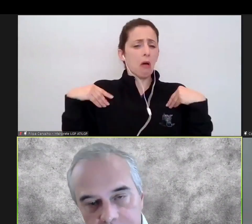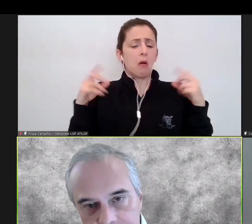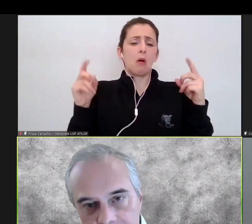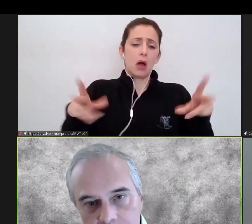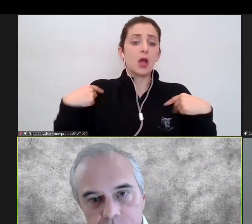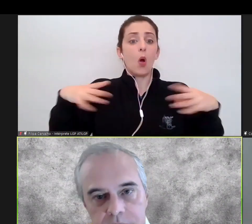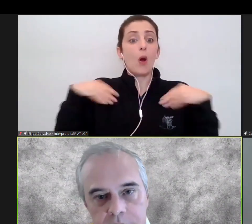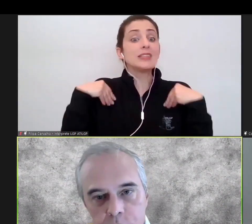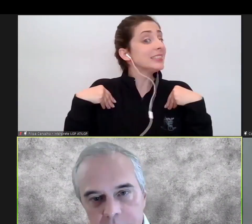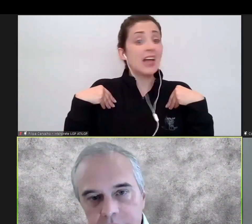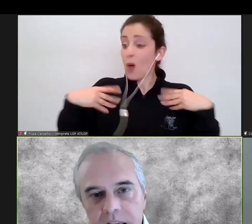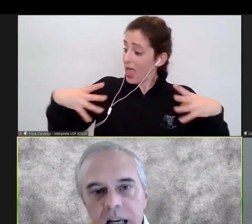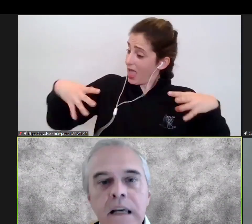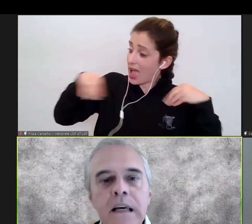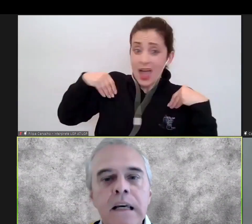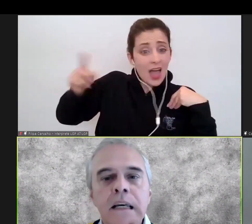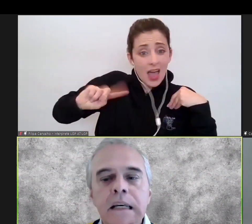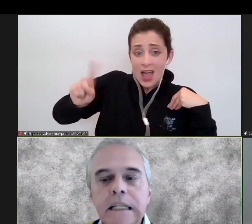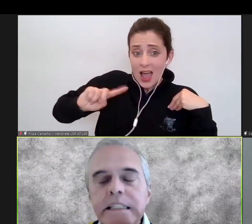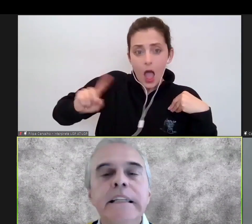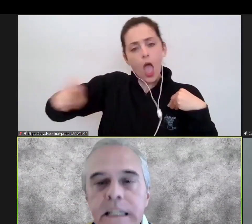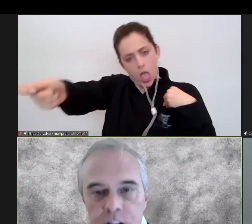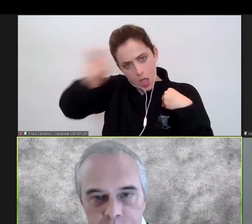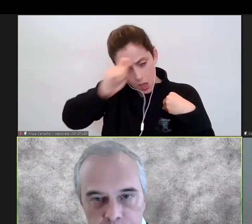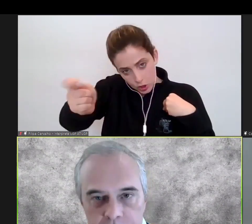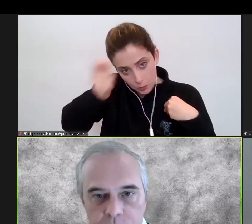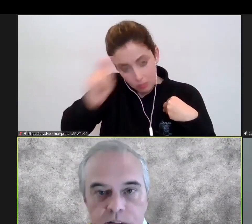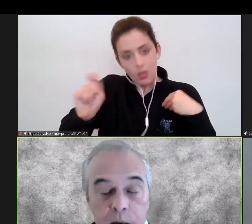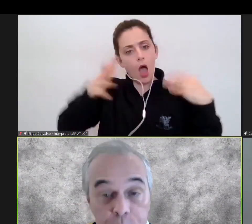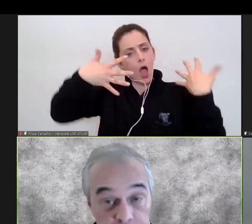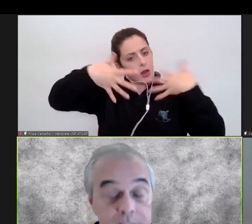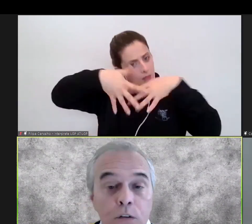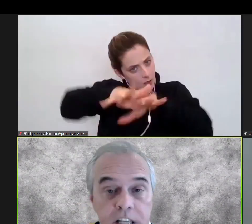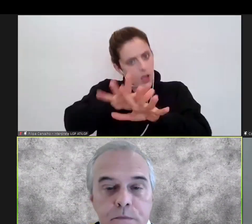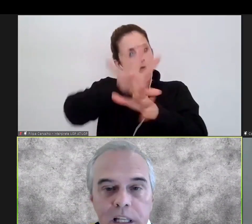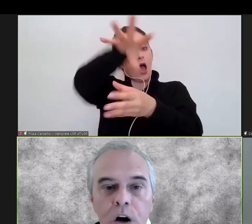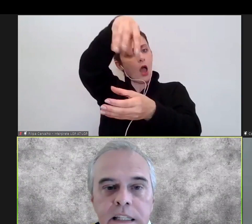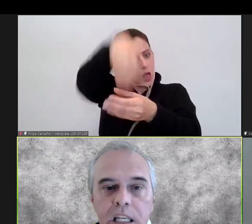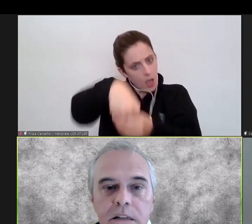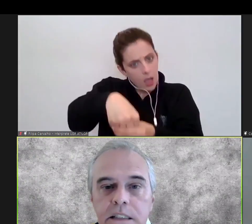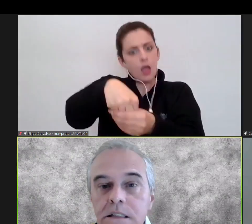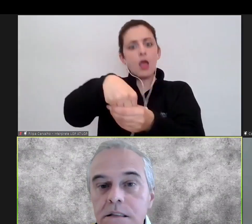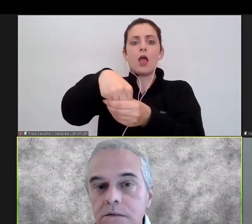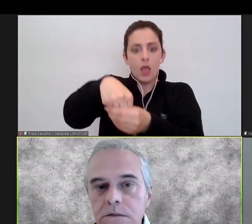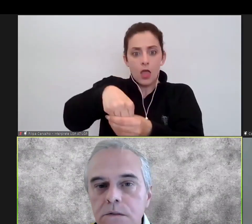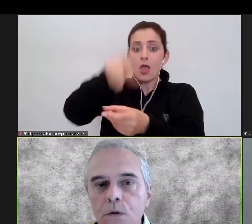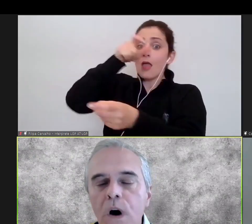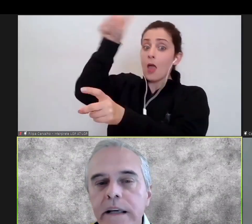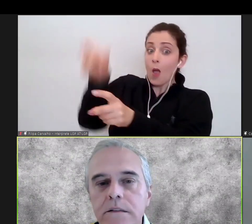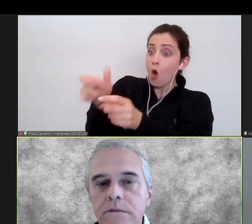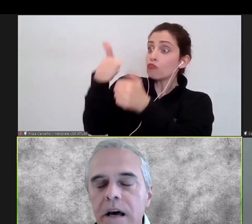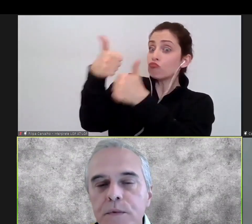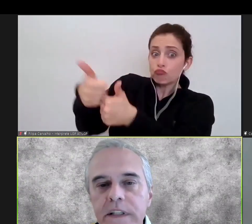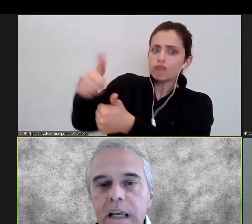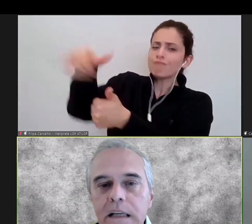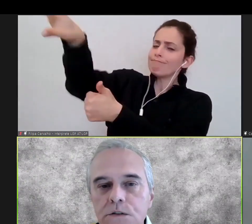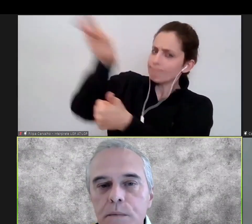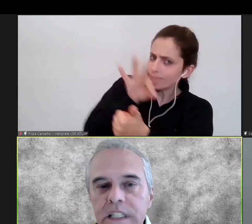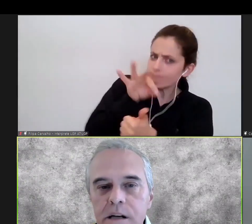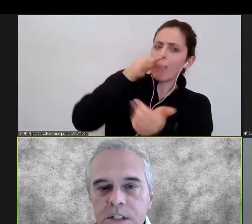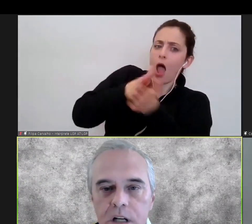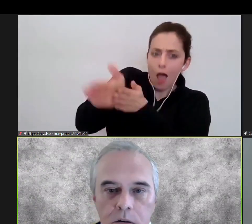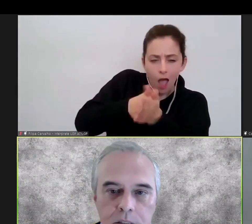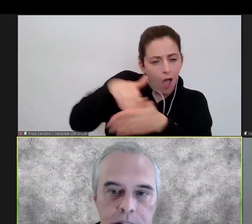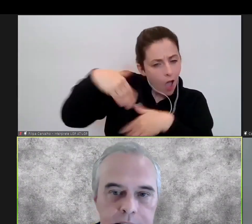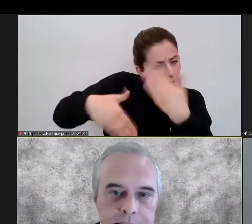de integrar, você respeitar, entender as perspectivas e aproveitar o que tem de melhor naquilo ali. Isso não ocorre, não é aproveitado de uma